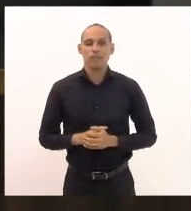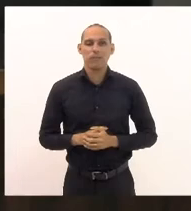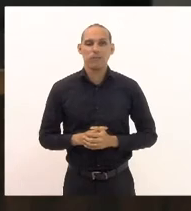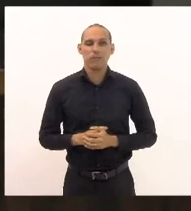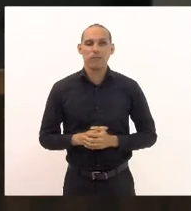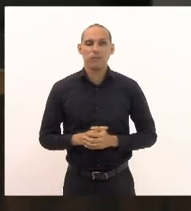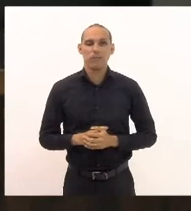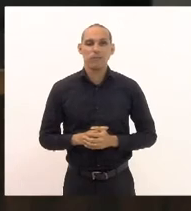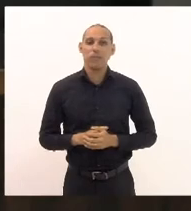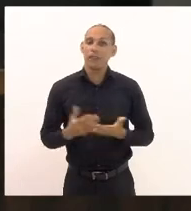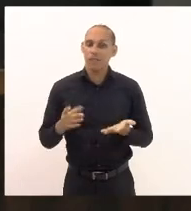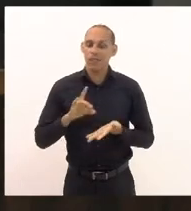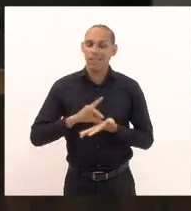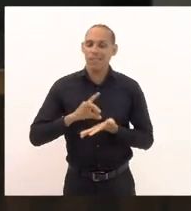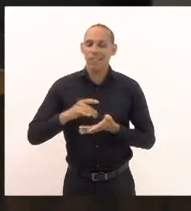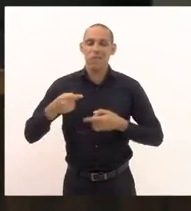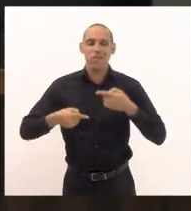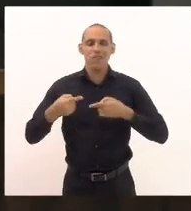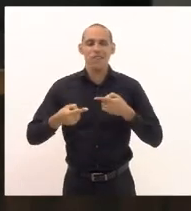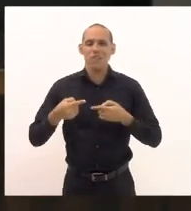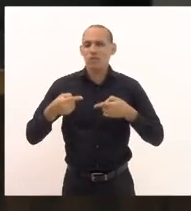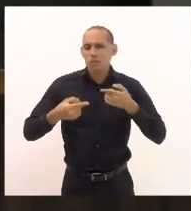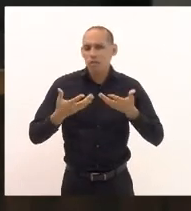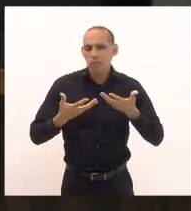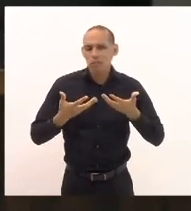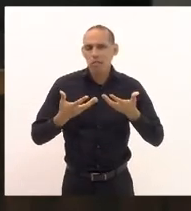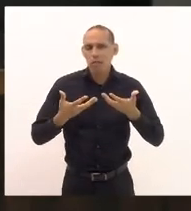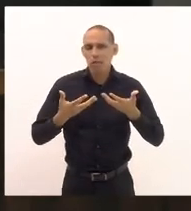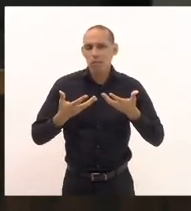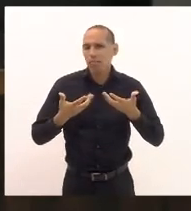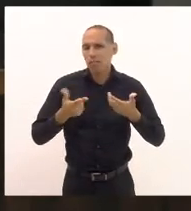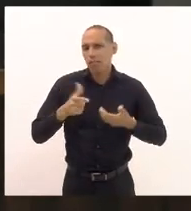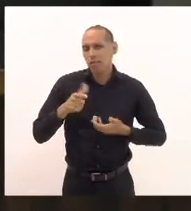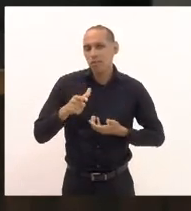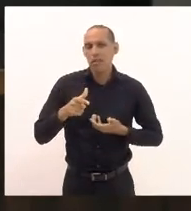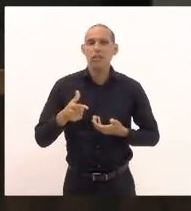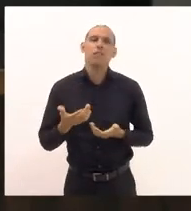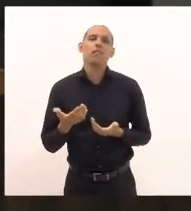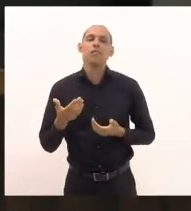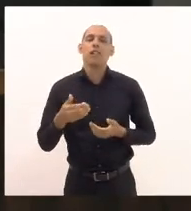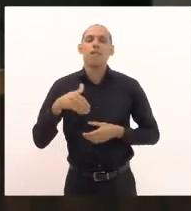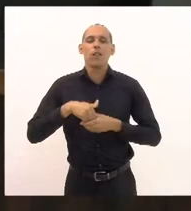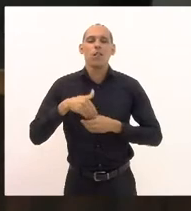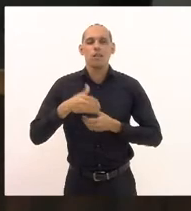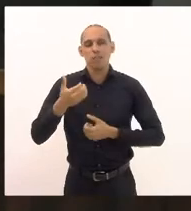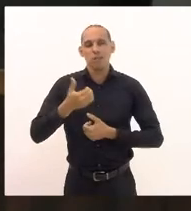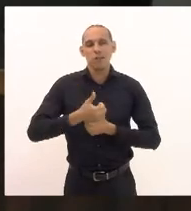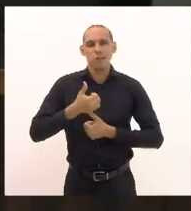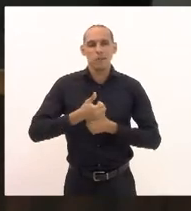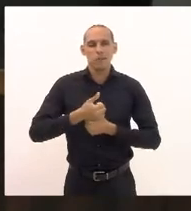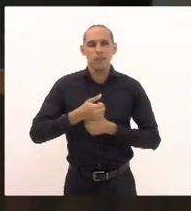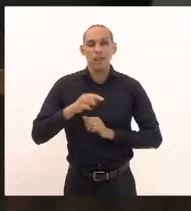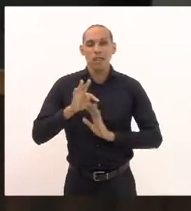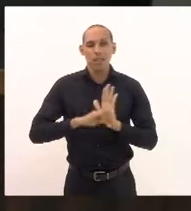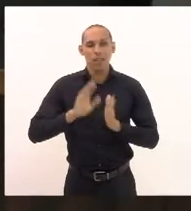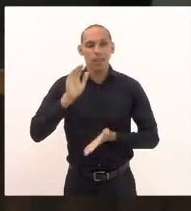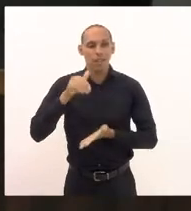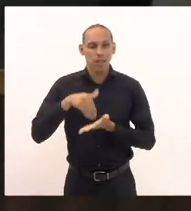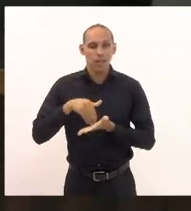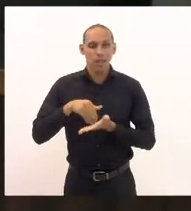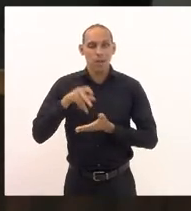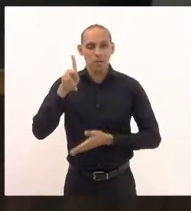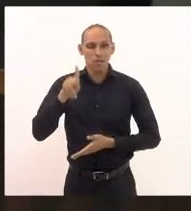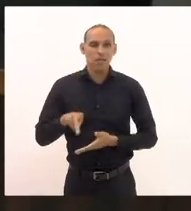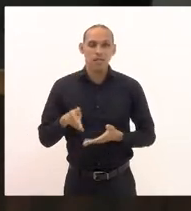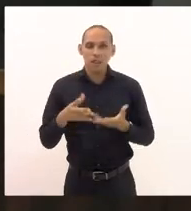Na verdade, é em discussão. Não havendo o que discutir, encerrada a discussão em votação substitutiva da CCJ. Conforme a final de redação que a presidência defere. Se os